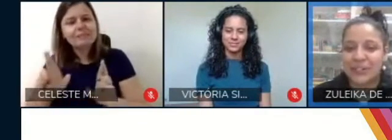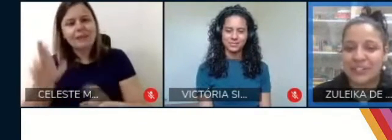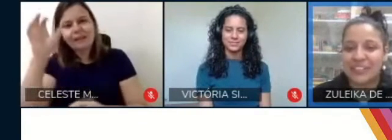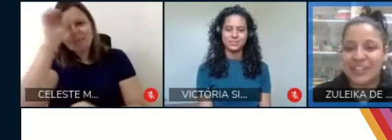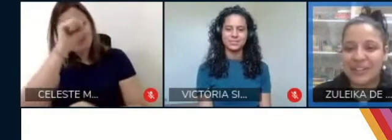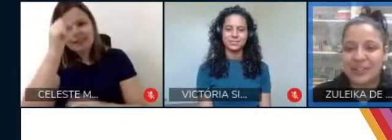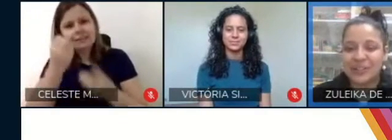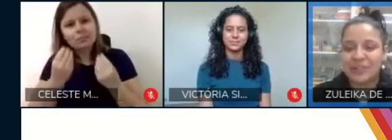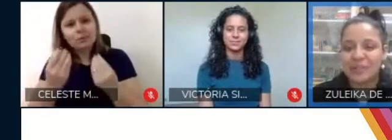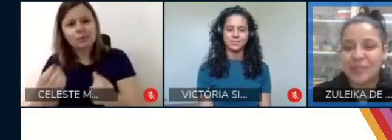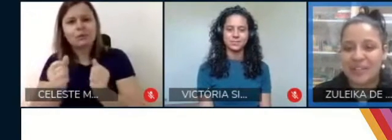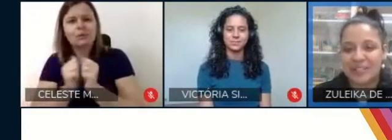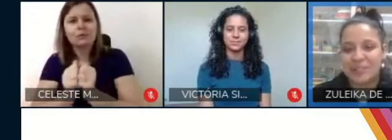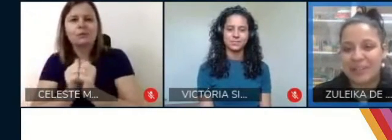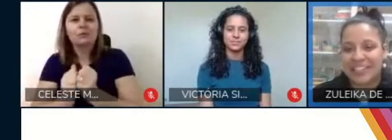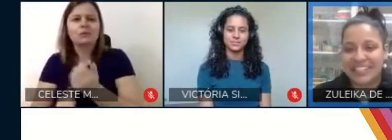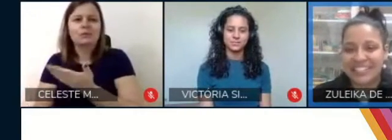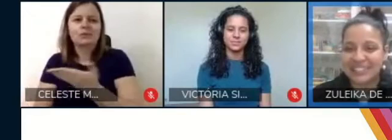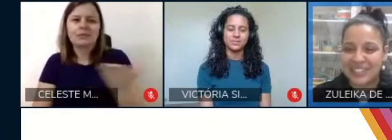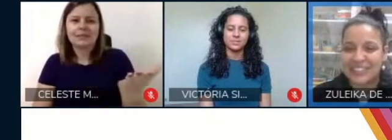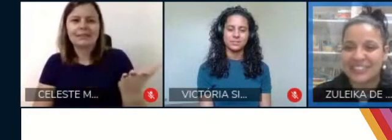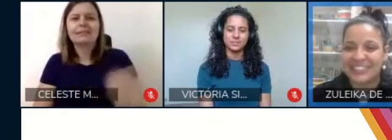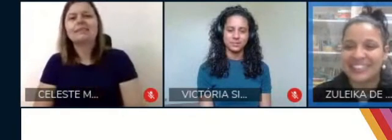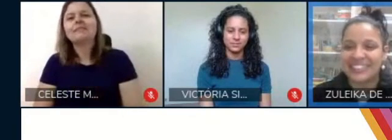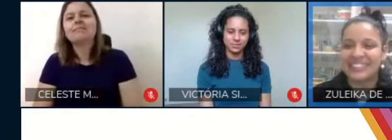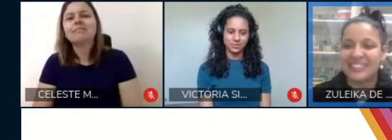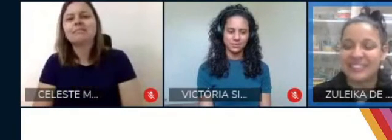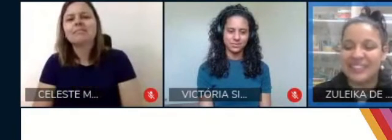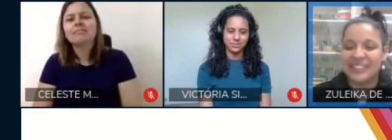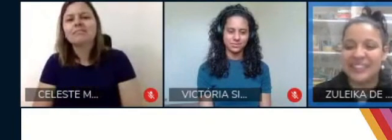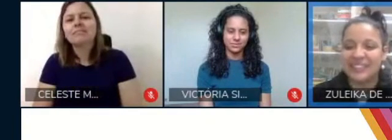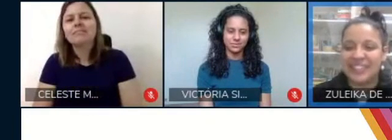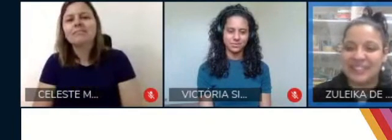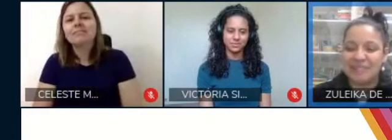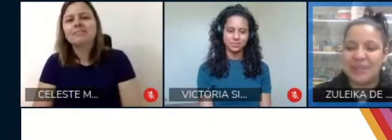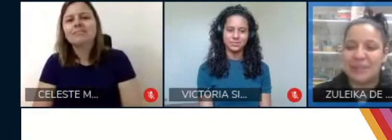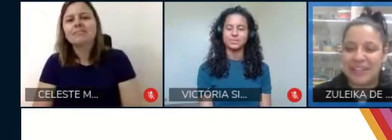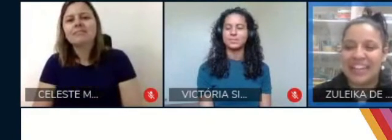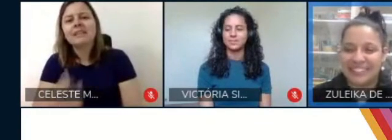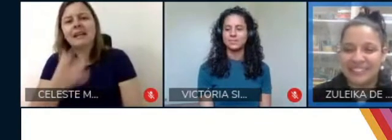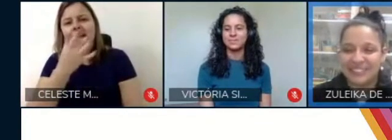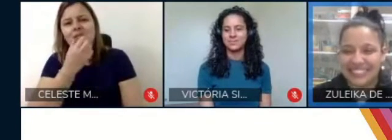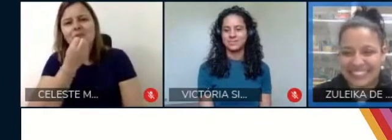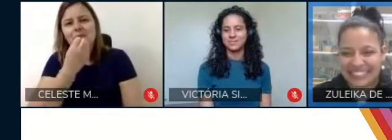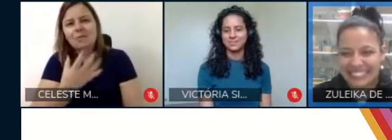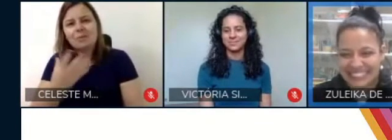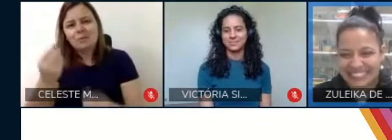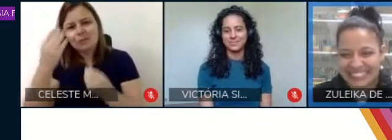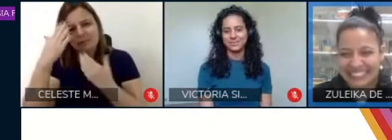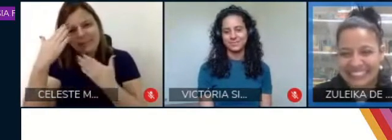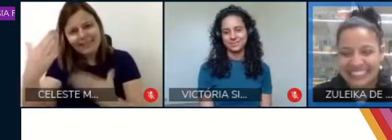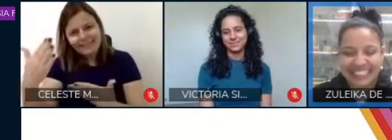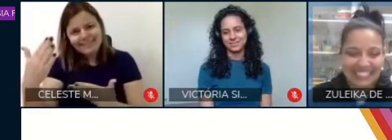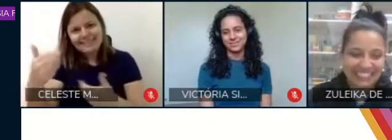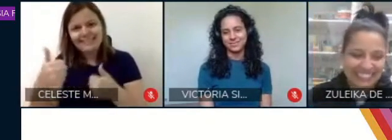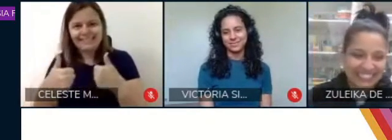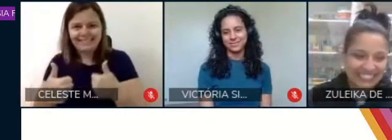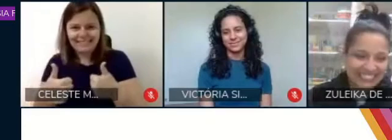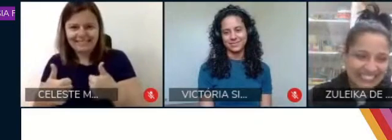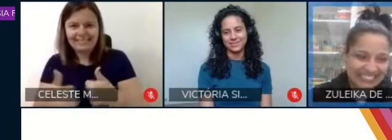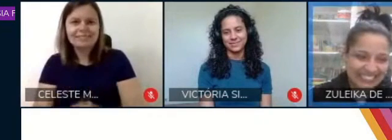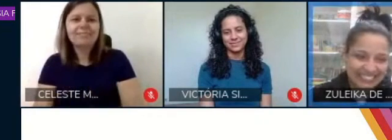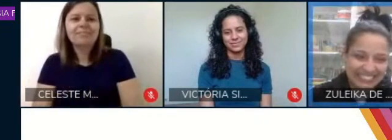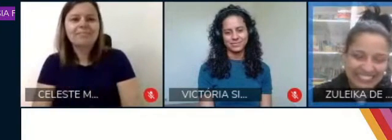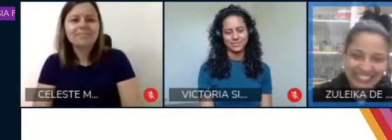bastante com essa experiência. Eu acho que valeu. Muito obrigada, viu? E